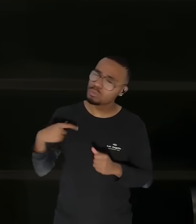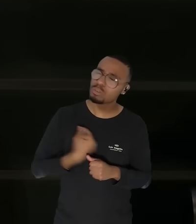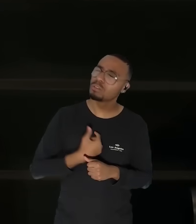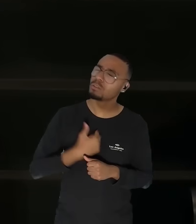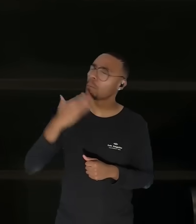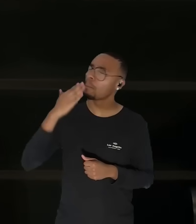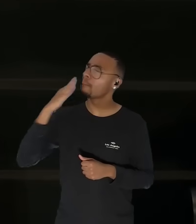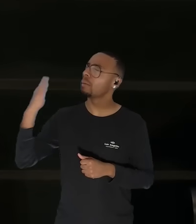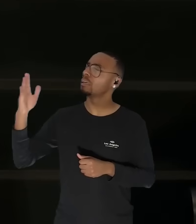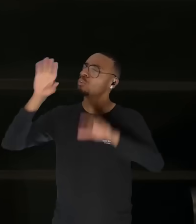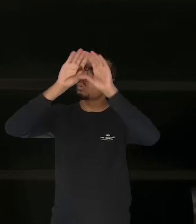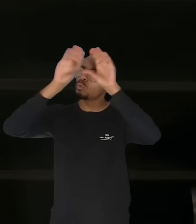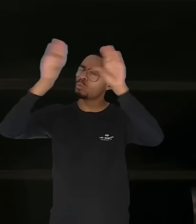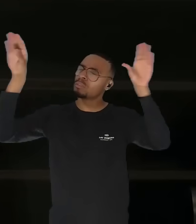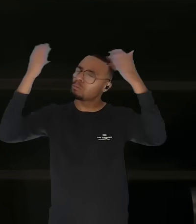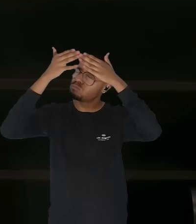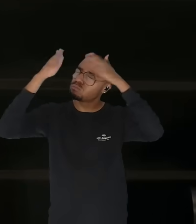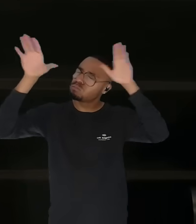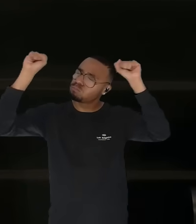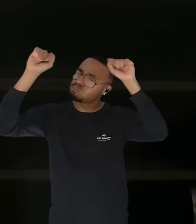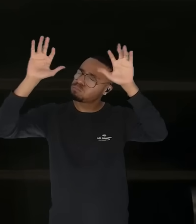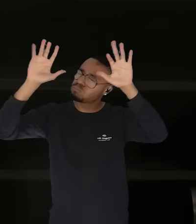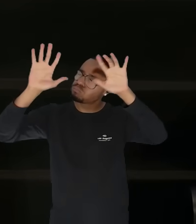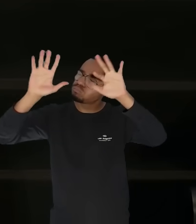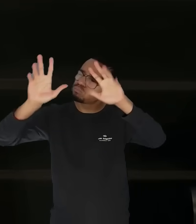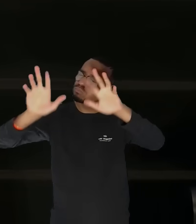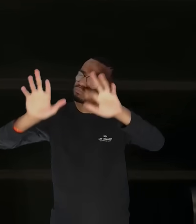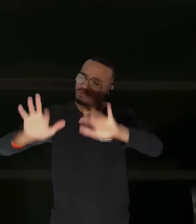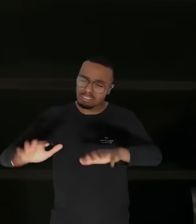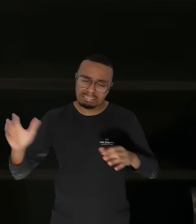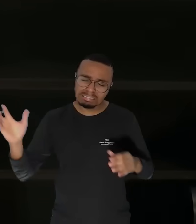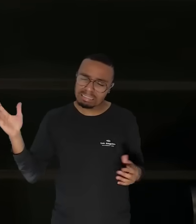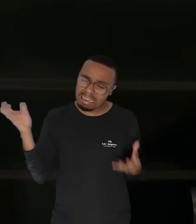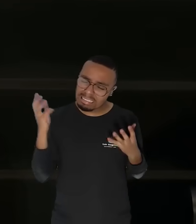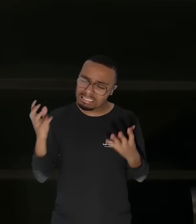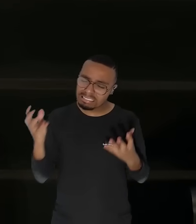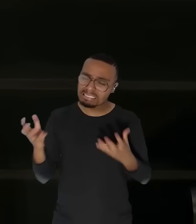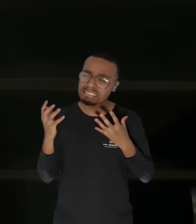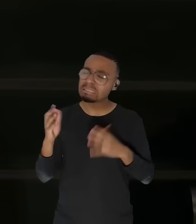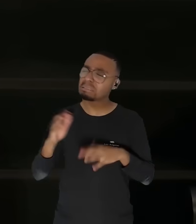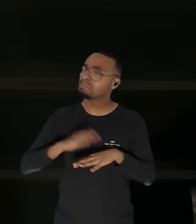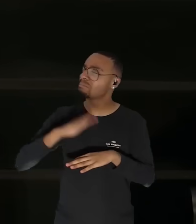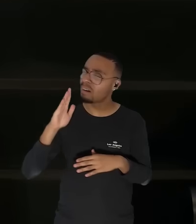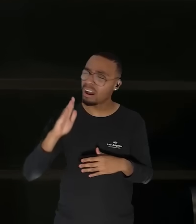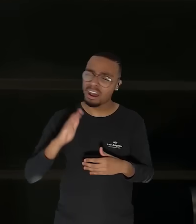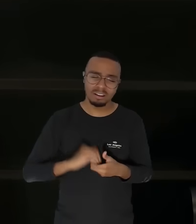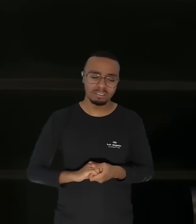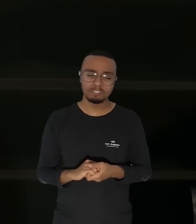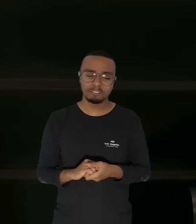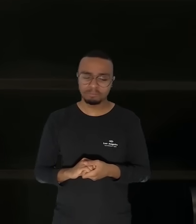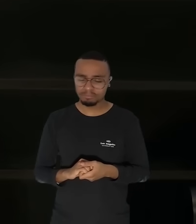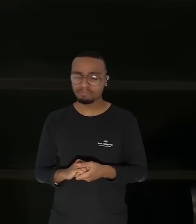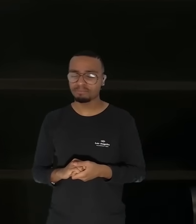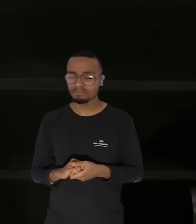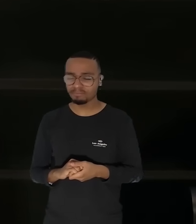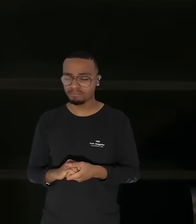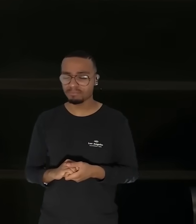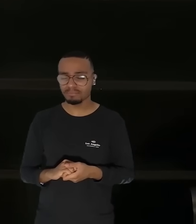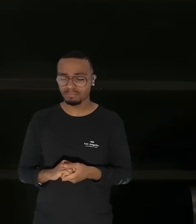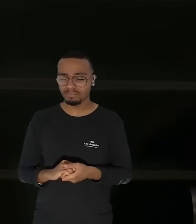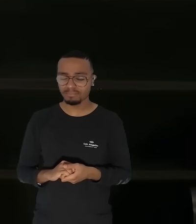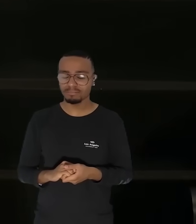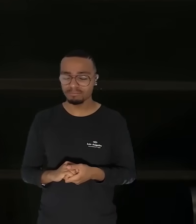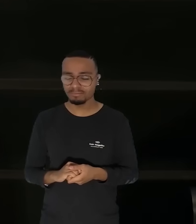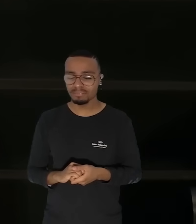Senhor. Rasga o céu e vem, vem, vem de um jeito que nós nunca vimos antes. Fala coisas que eu nunca ouvi,